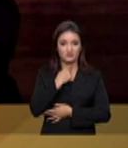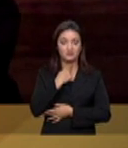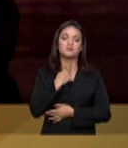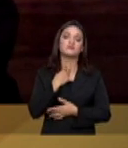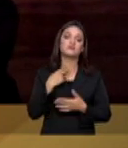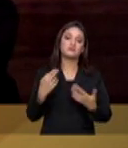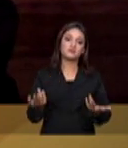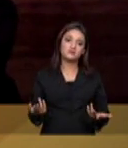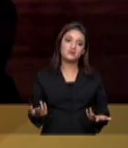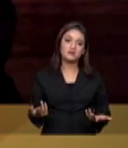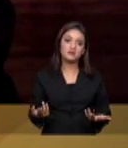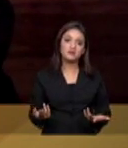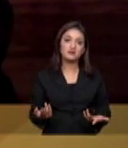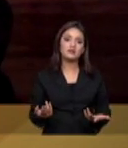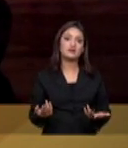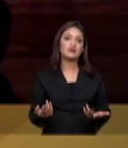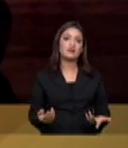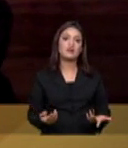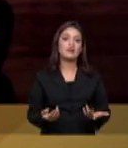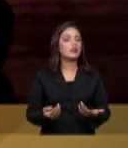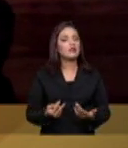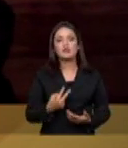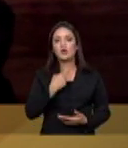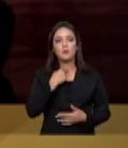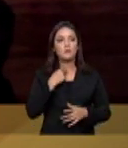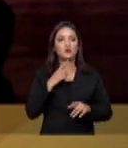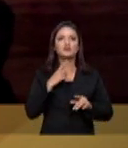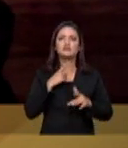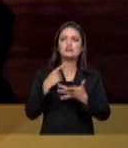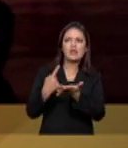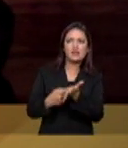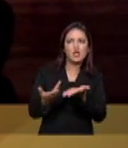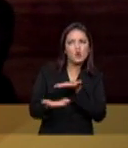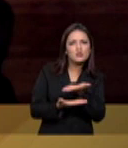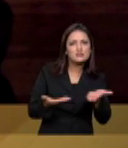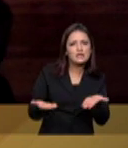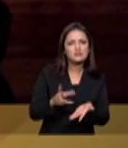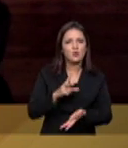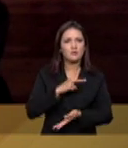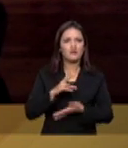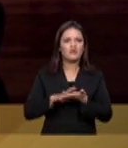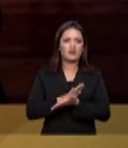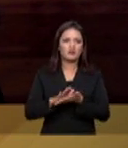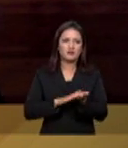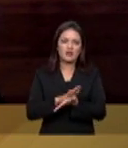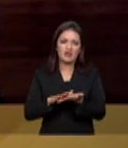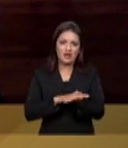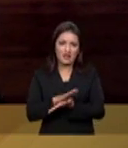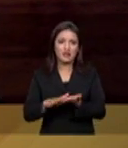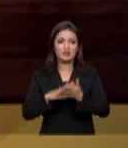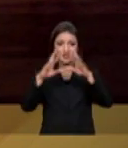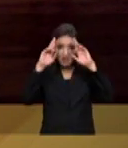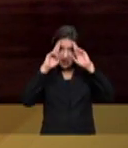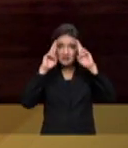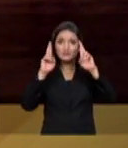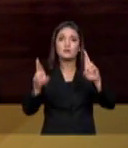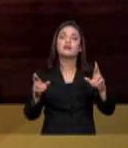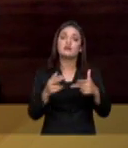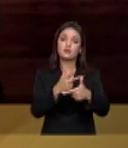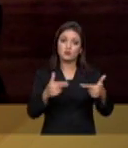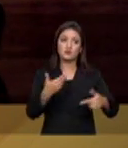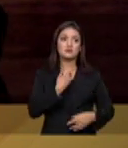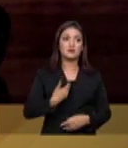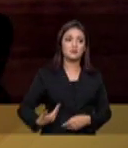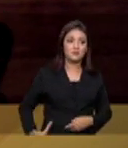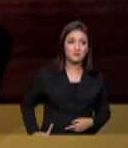sobre há nenhuma negociação privatistica é possível um respeito à natureza pública